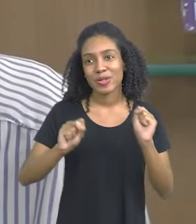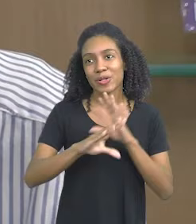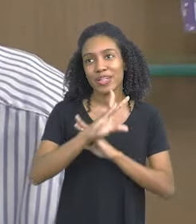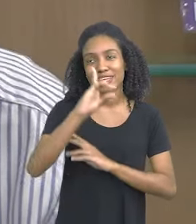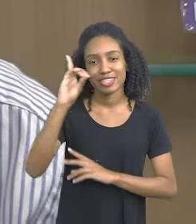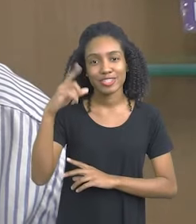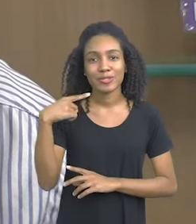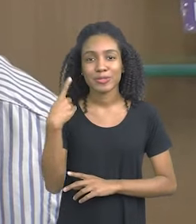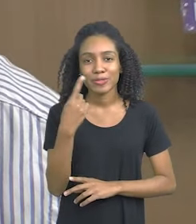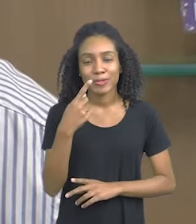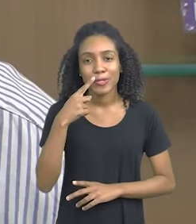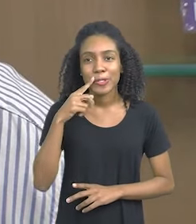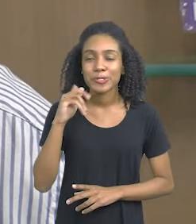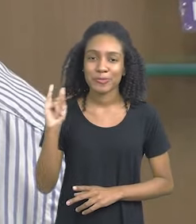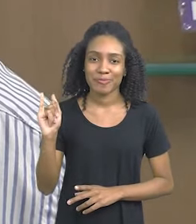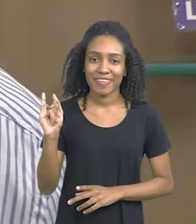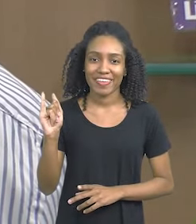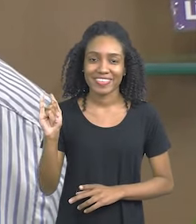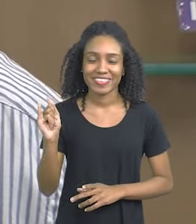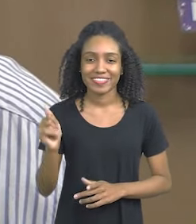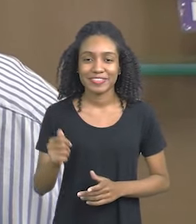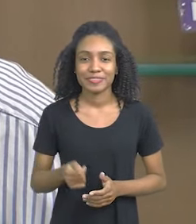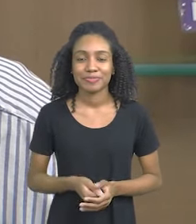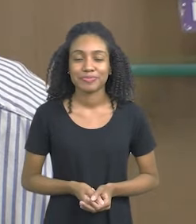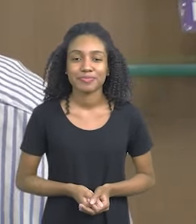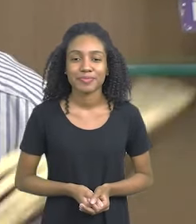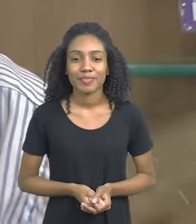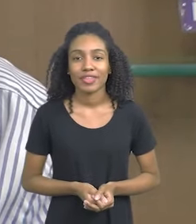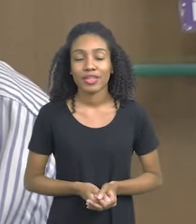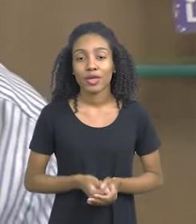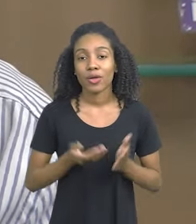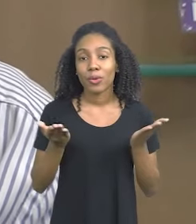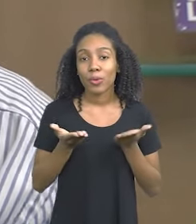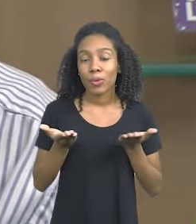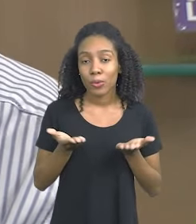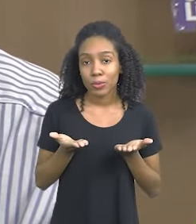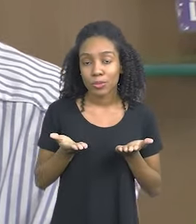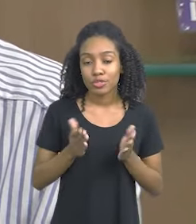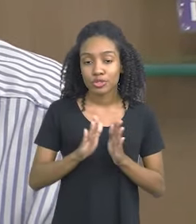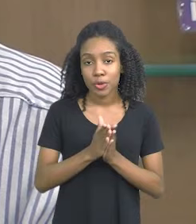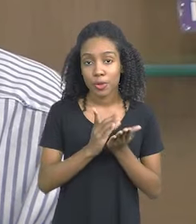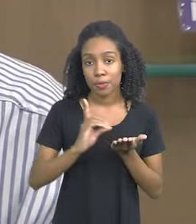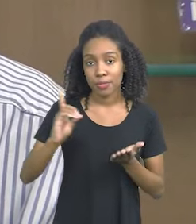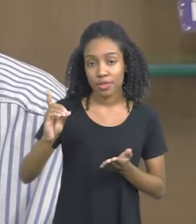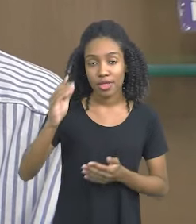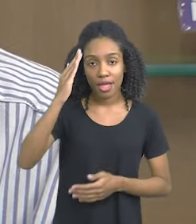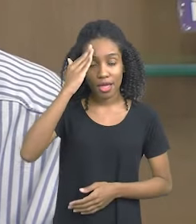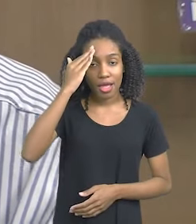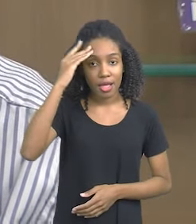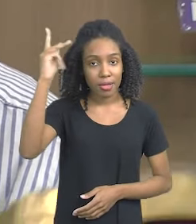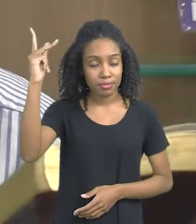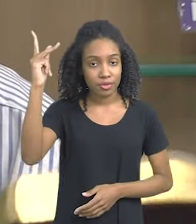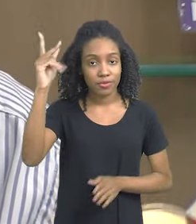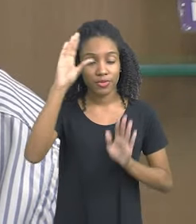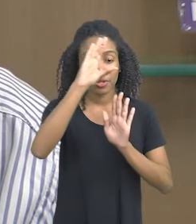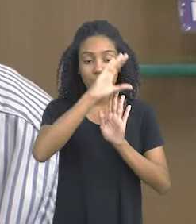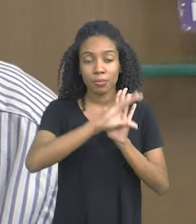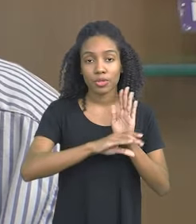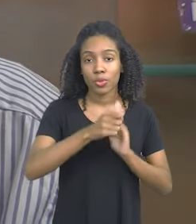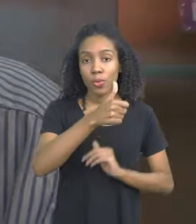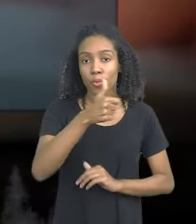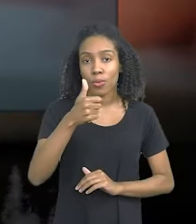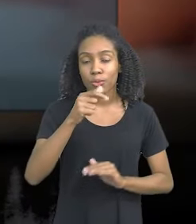Deus, o nosso Pai. Tudo em nome de Jesus. Bom, o texto que nós vamos ler, Provérbios 11, 24, diz